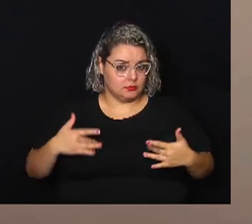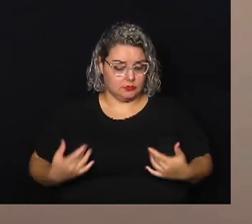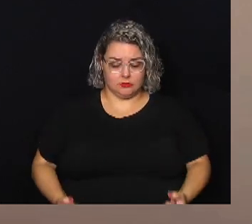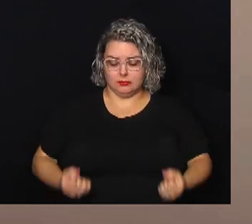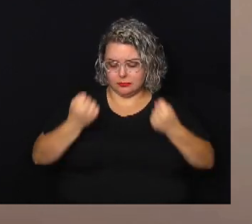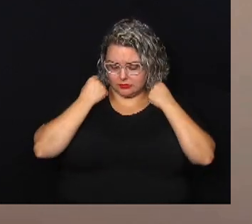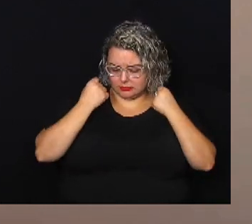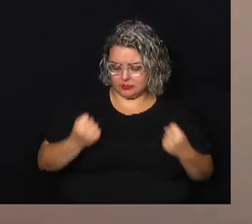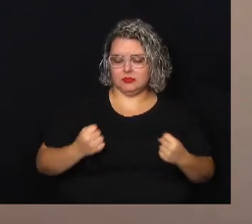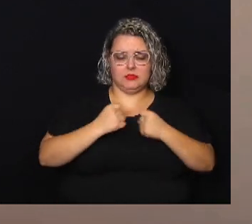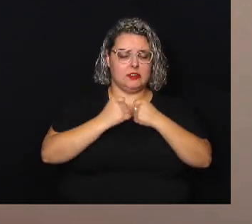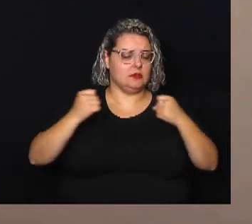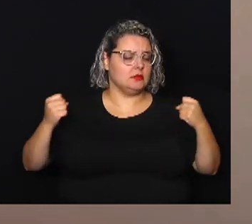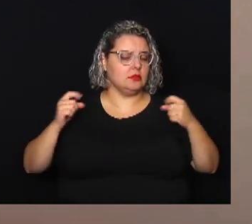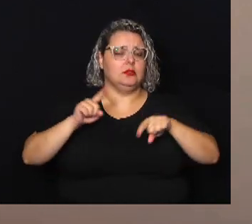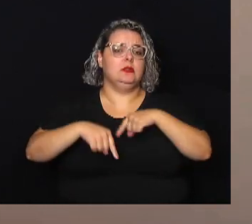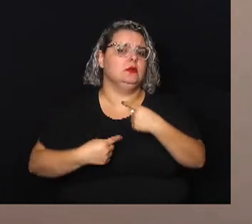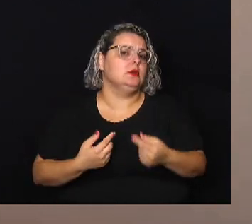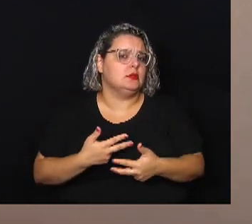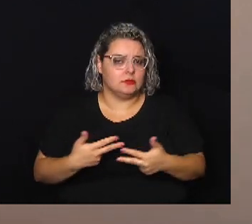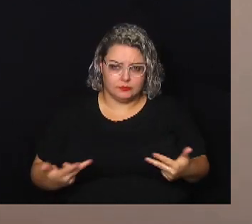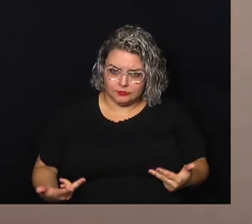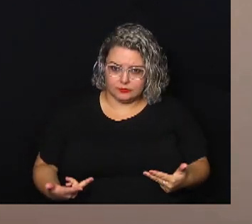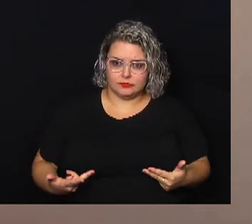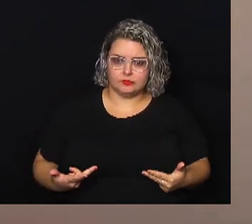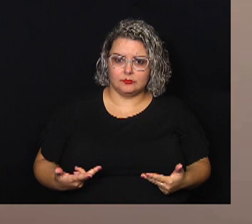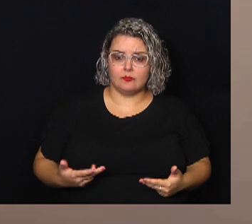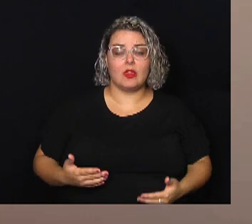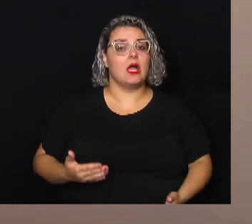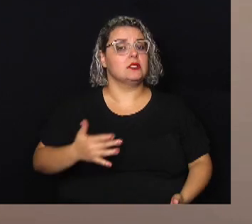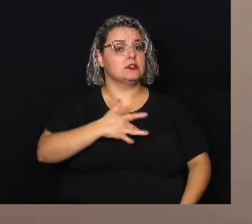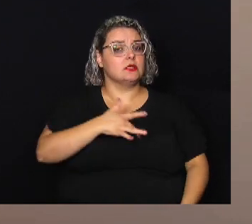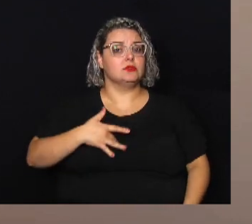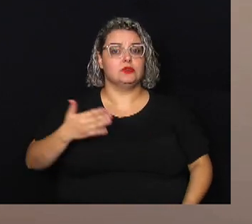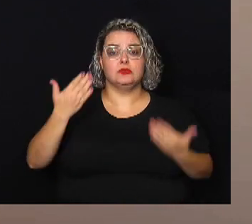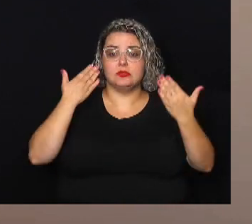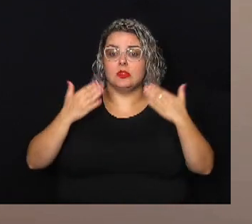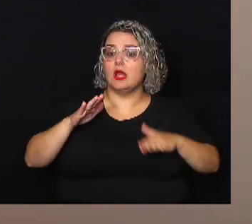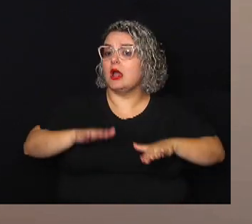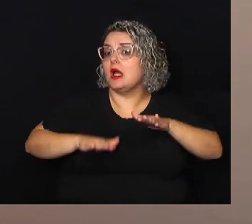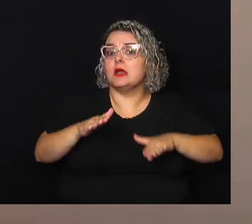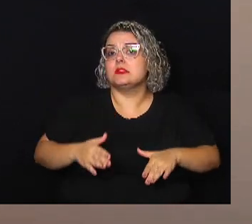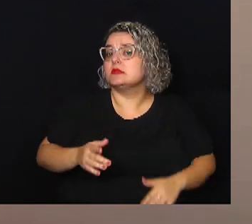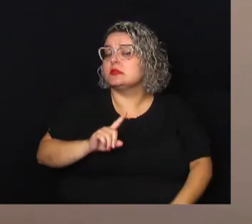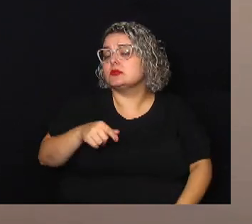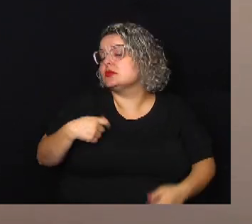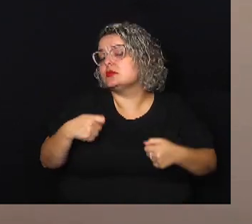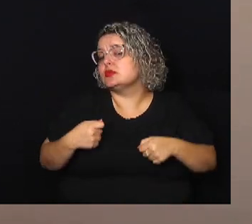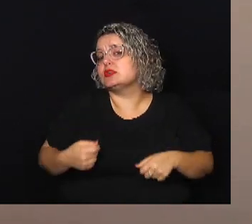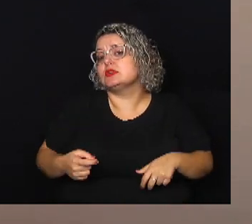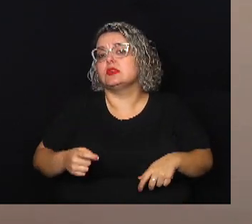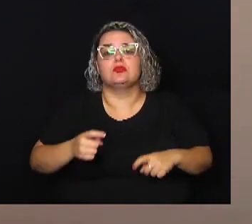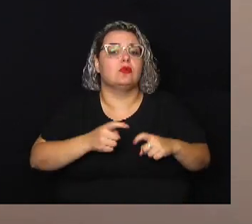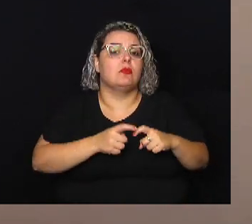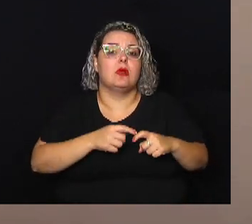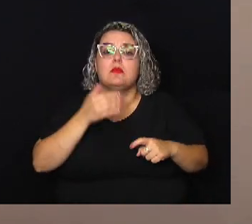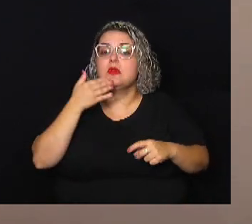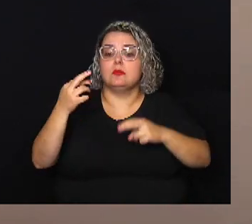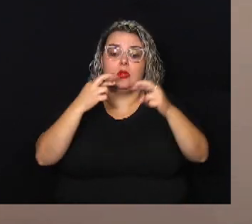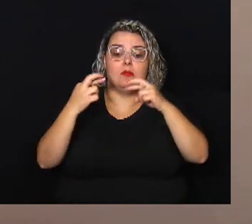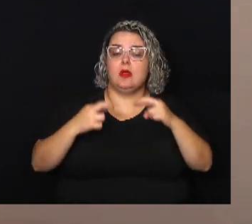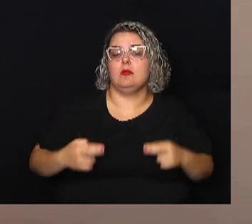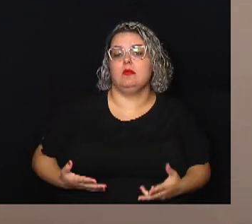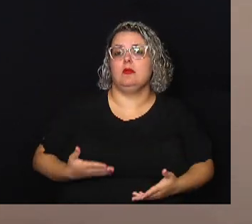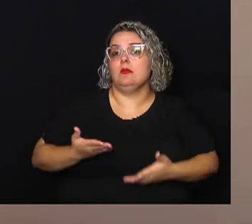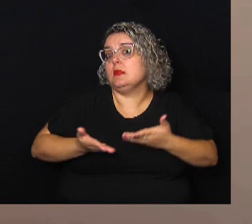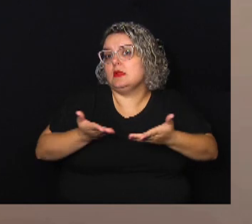de prevenção primária nem sempre precisa do médico estar ali para pedir o exame de rastreamento, fazer o